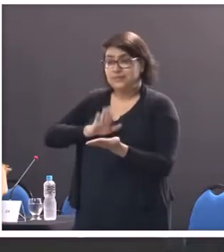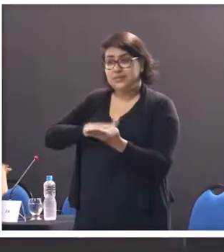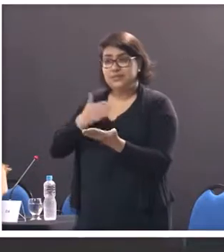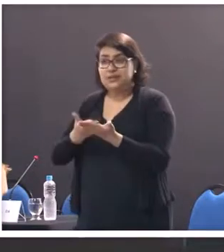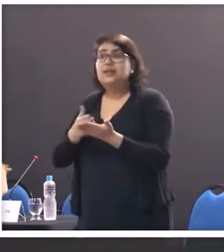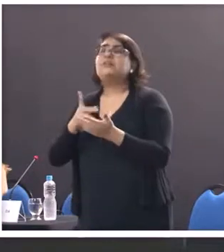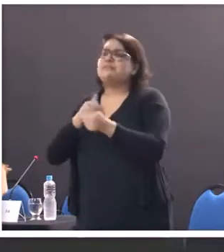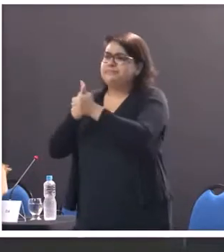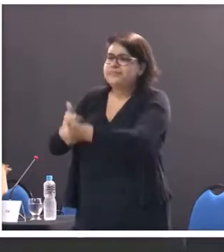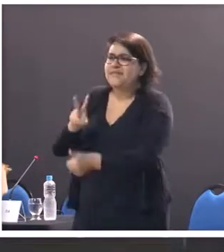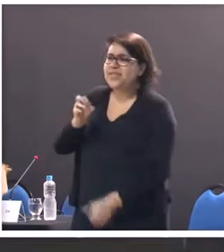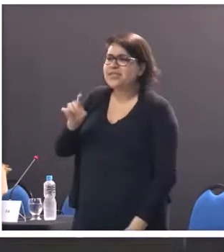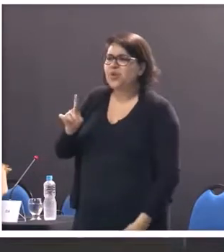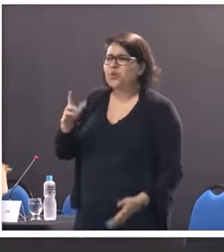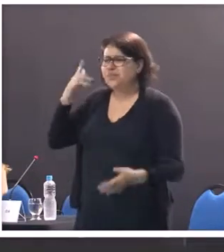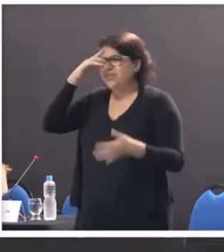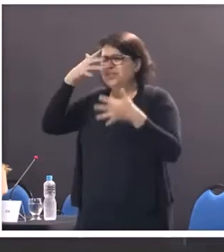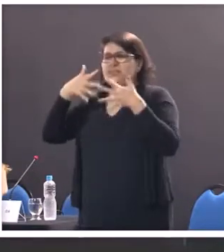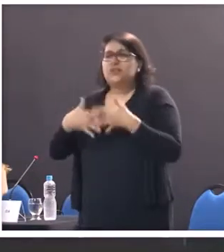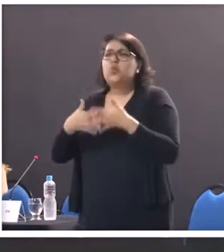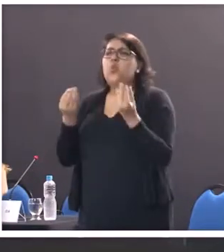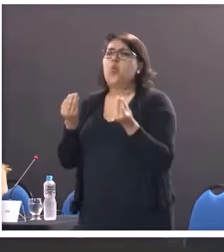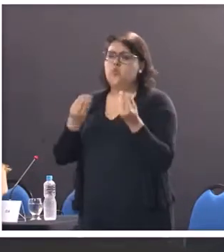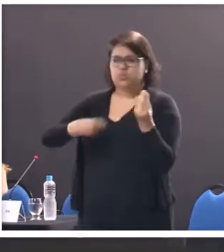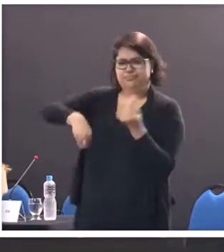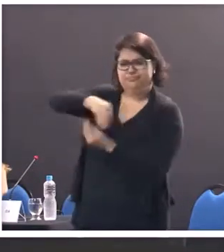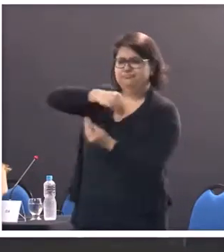versão. Nossa, tá confuso. Como assim?